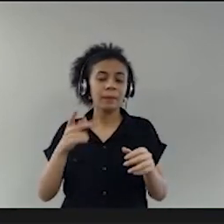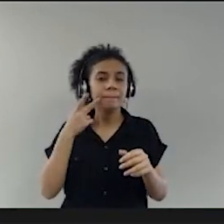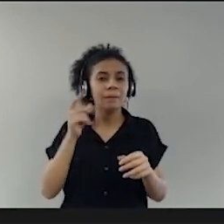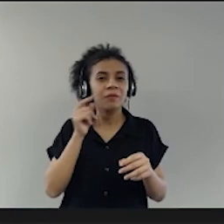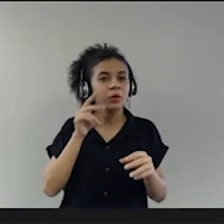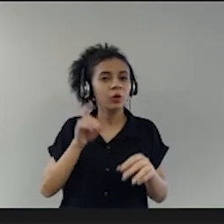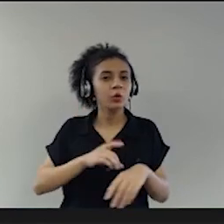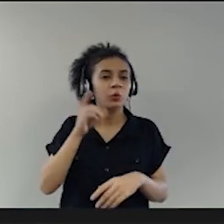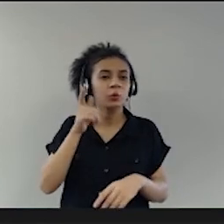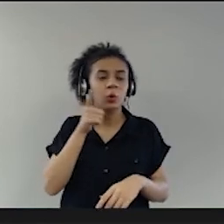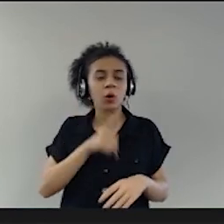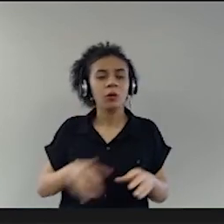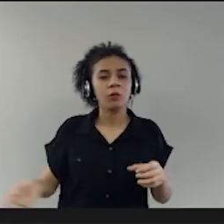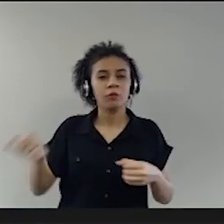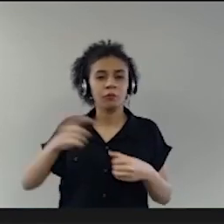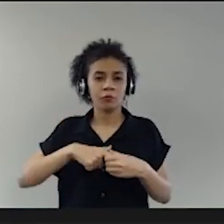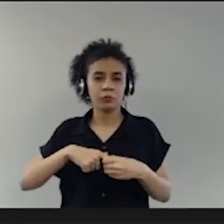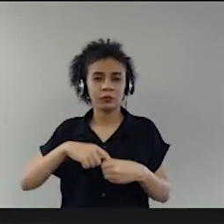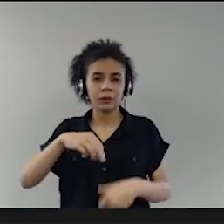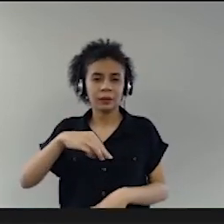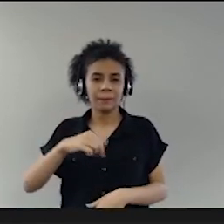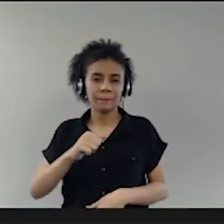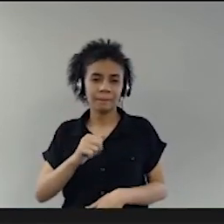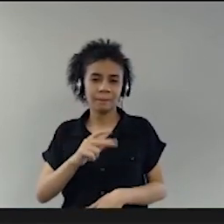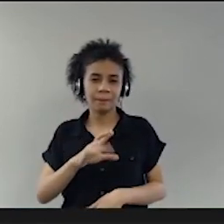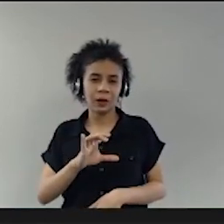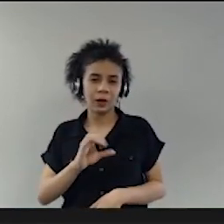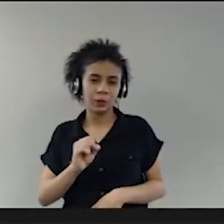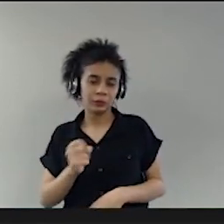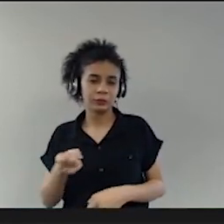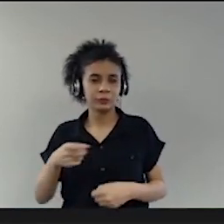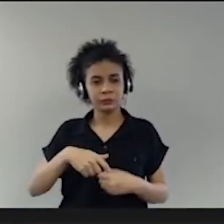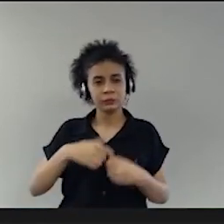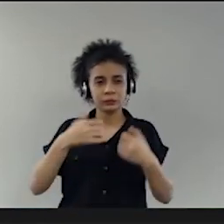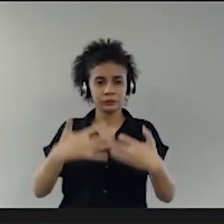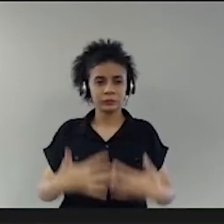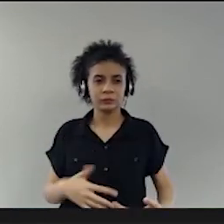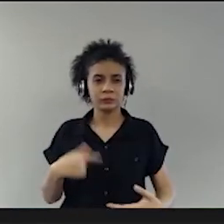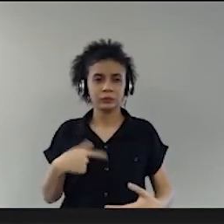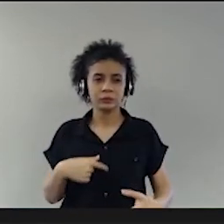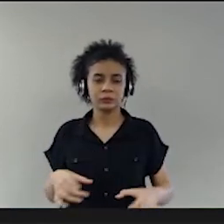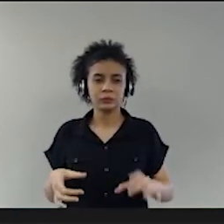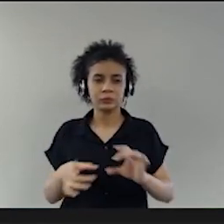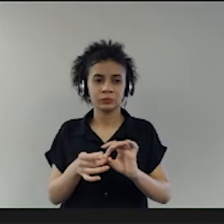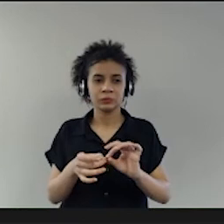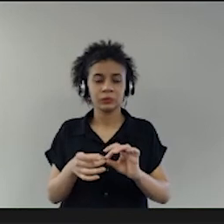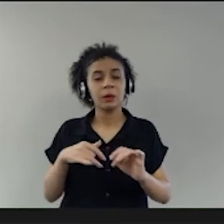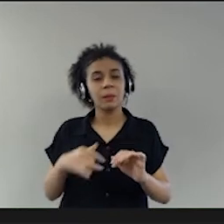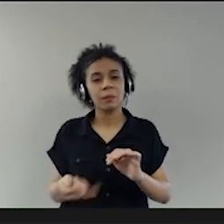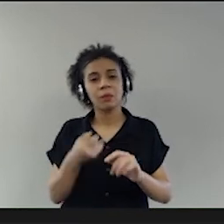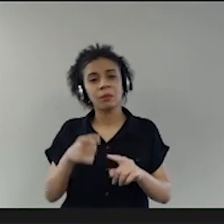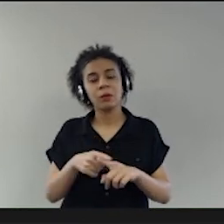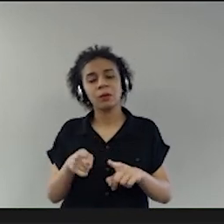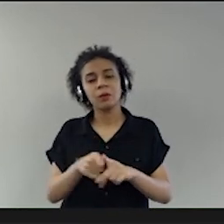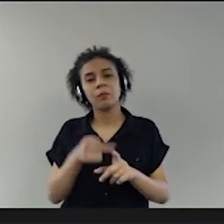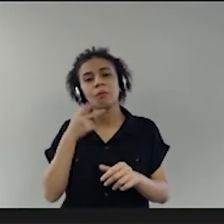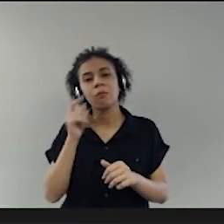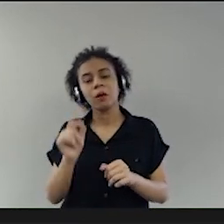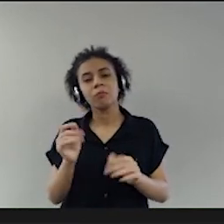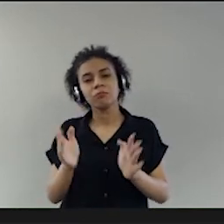ver se o doutor Marcos Silva consegue retomar aqui a nossa conexão. Aproveito a oportunidade